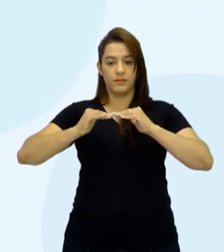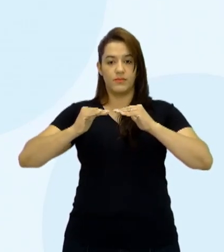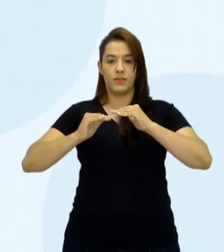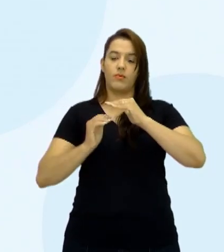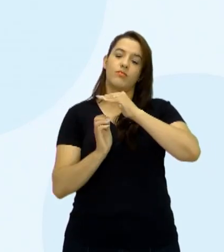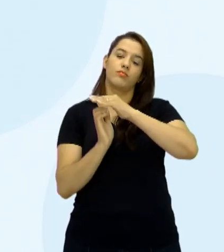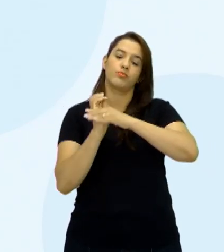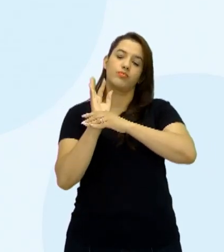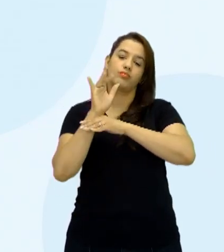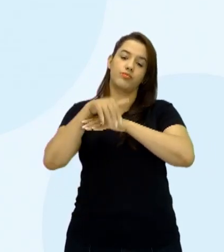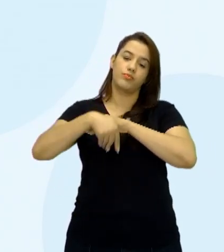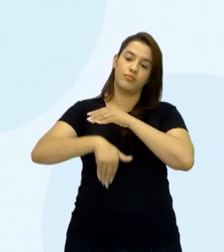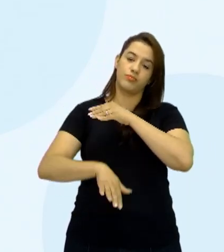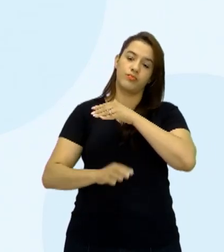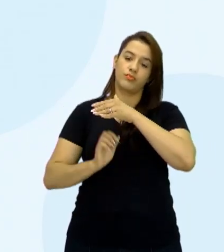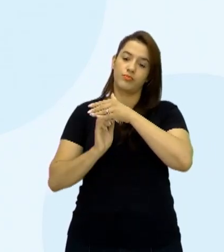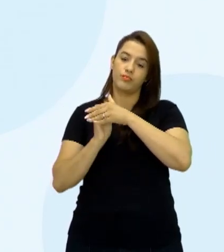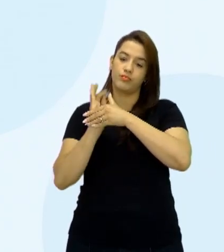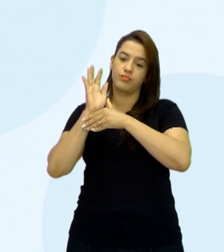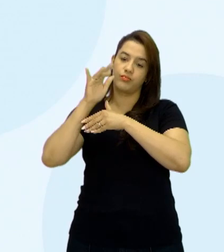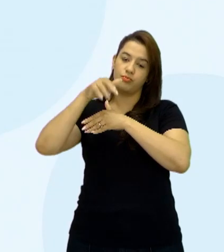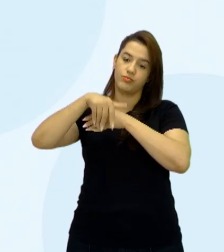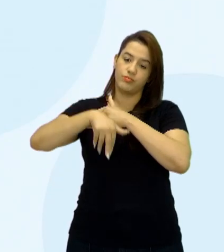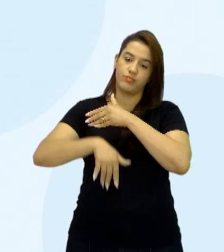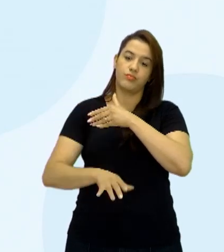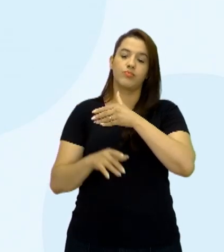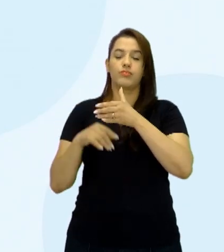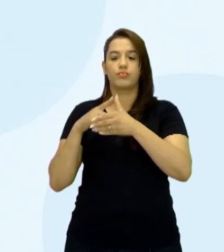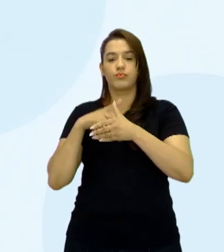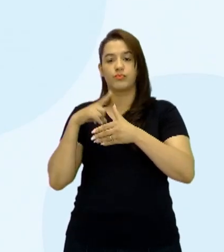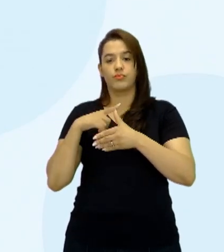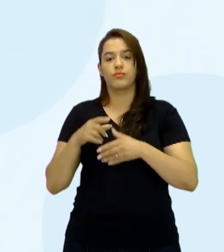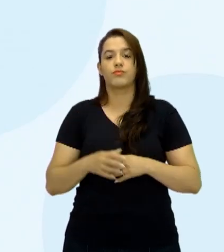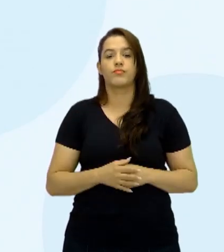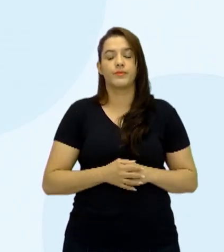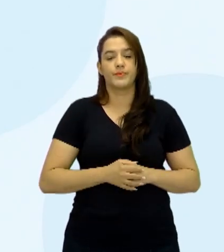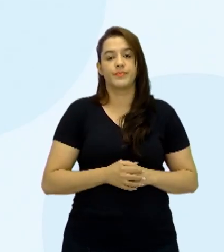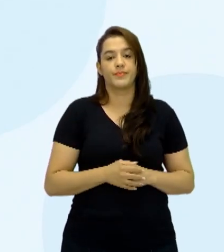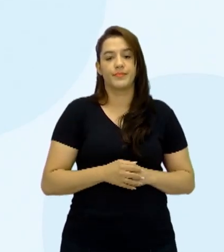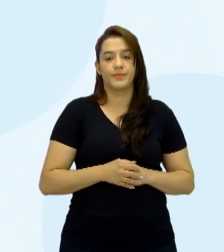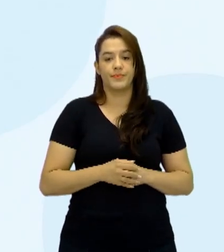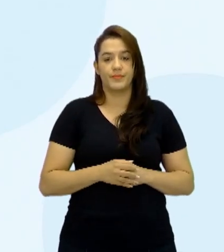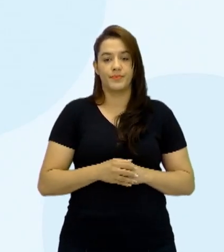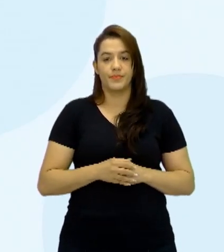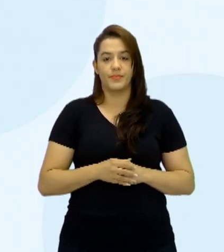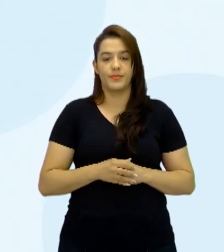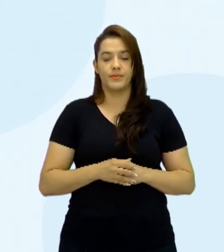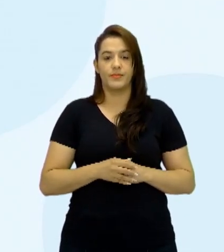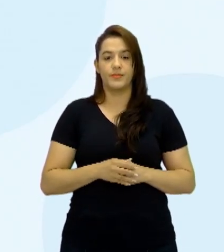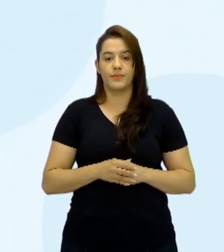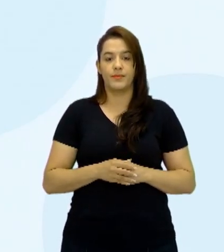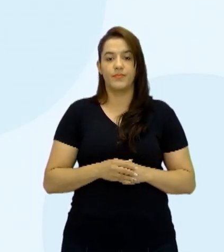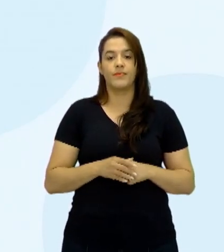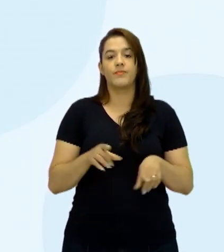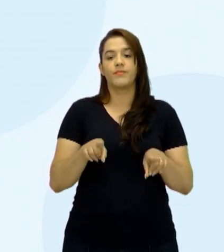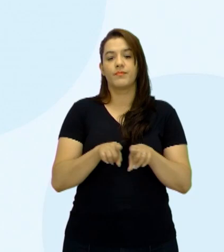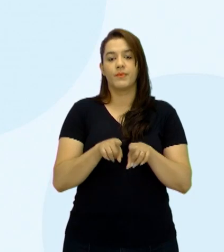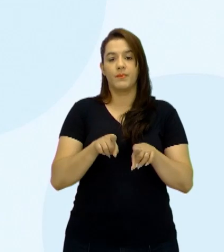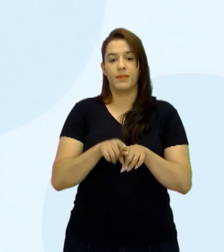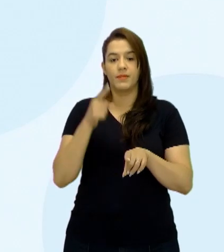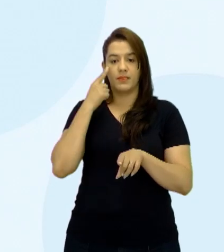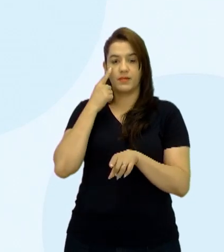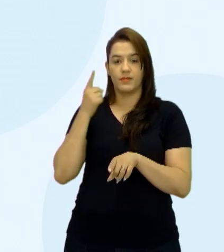e sobe acima da superfície, causando aí as erupções vulcânicas. Também está representado